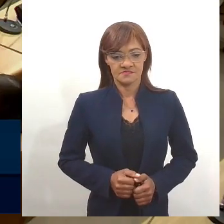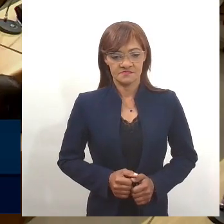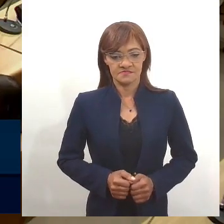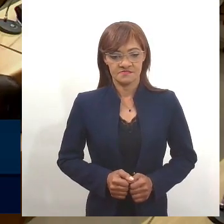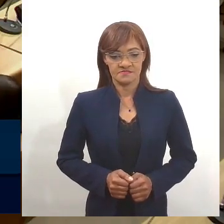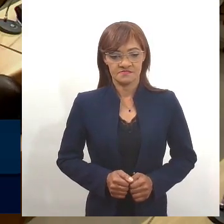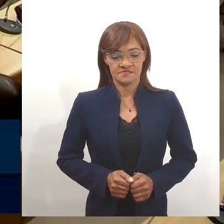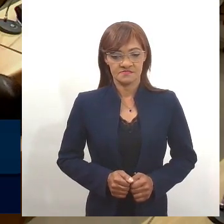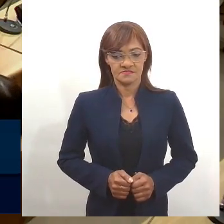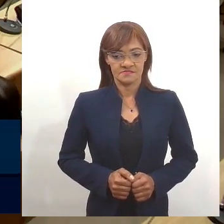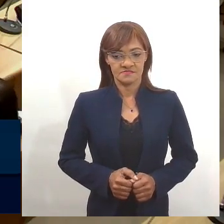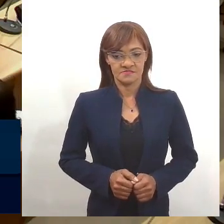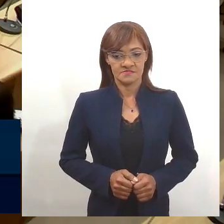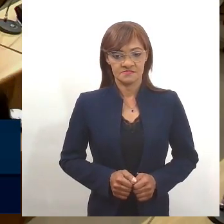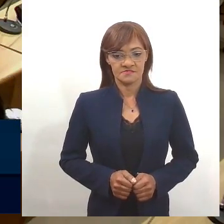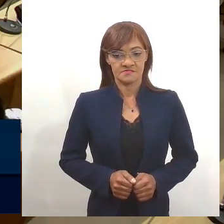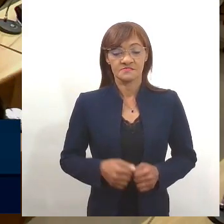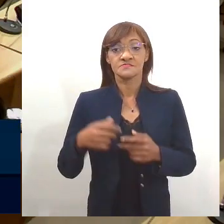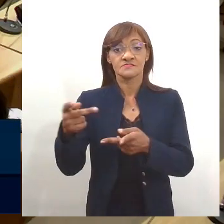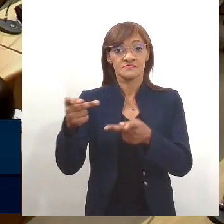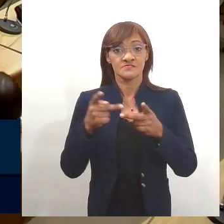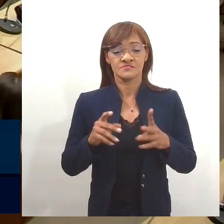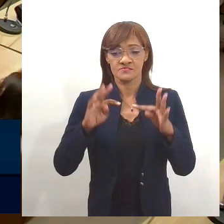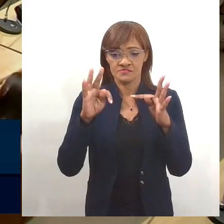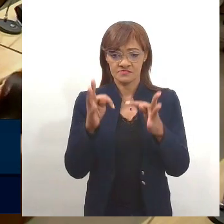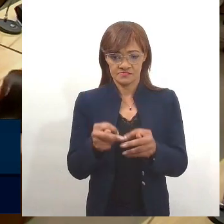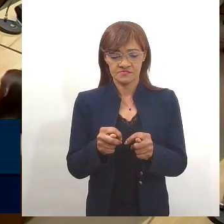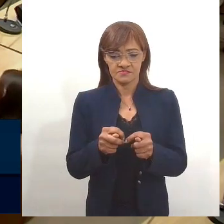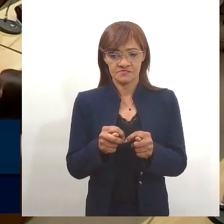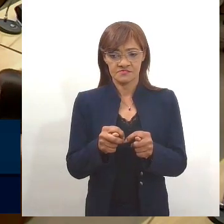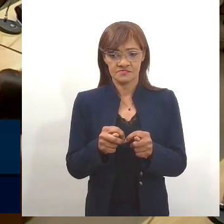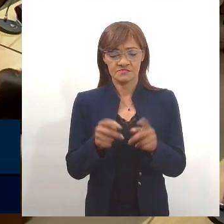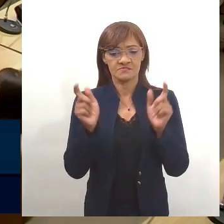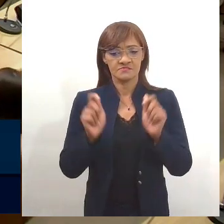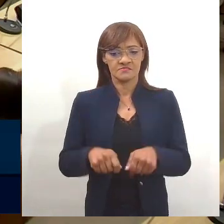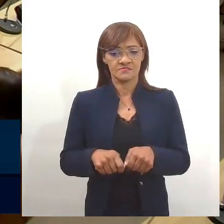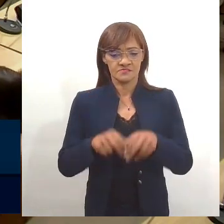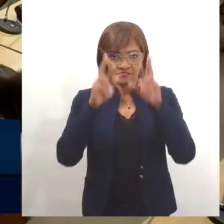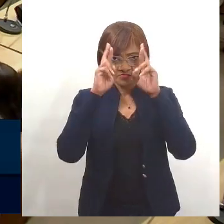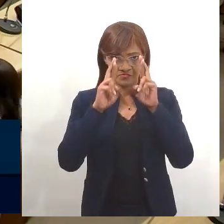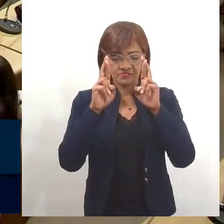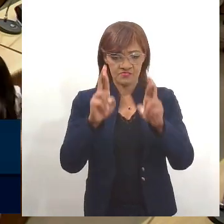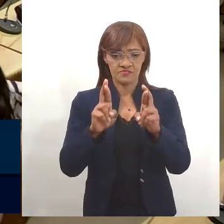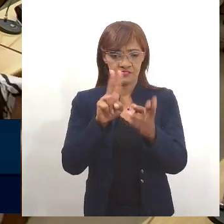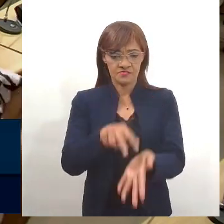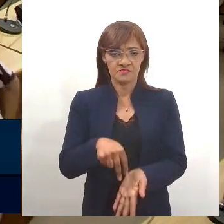Convidamos a todos para, em posição de respeito, ouvirmos o hino nacional.